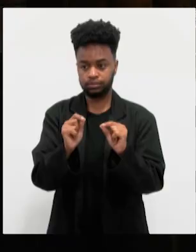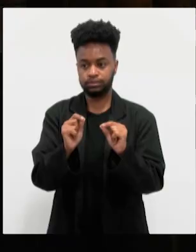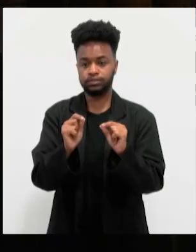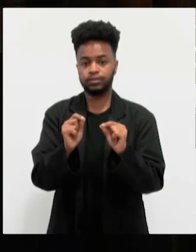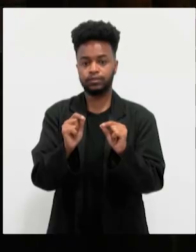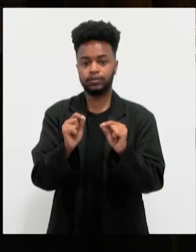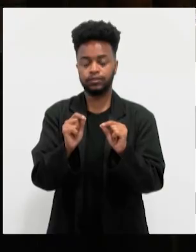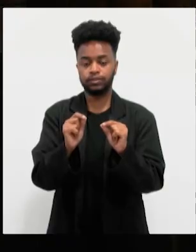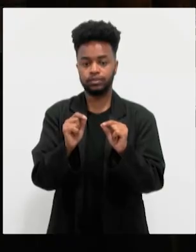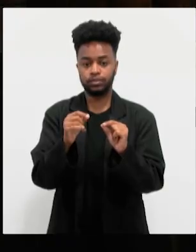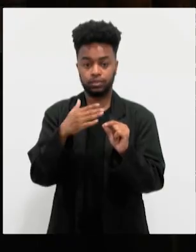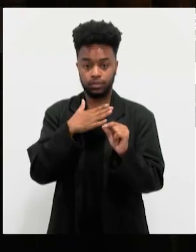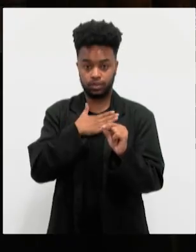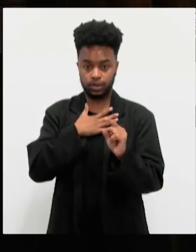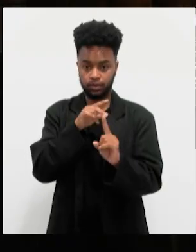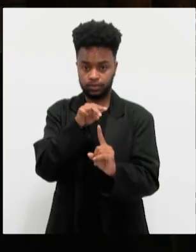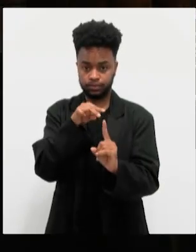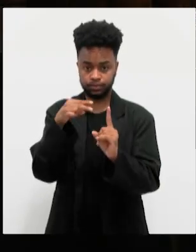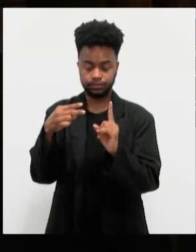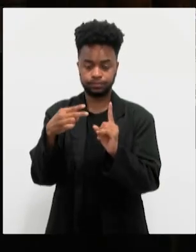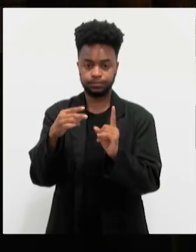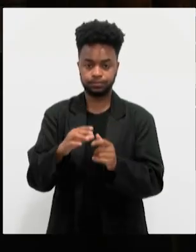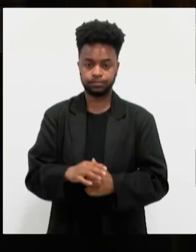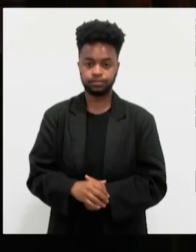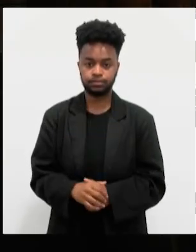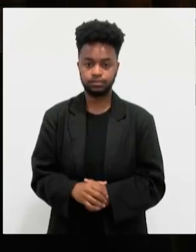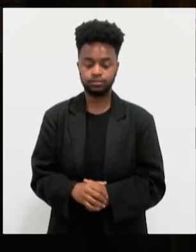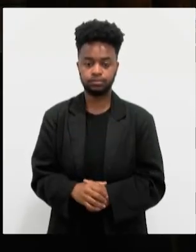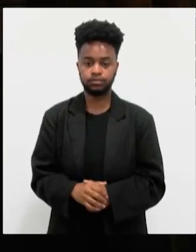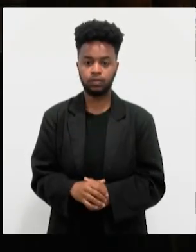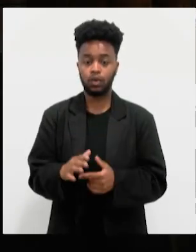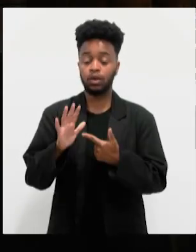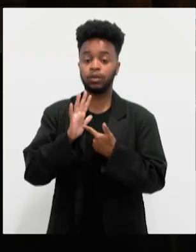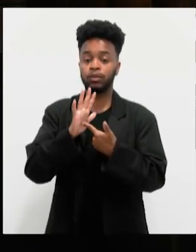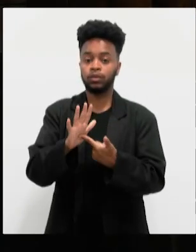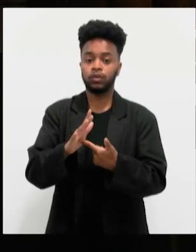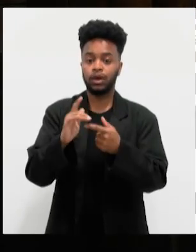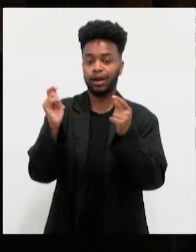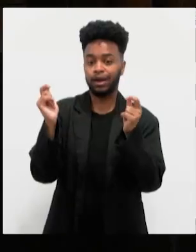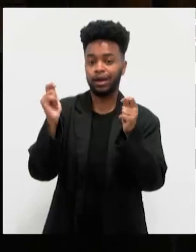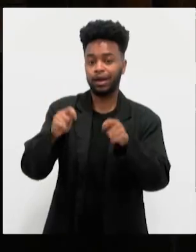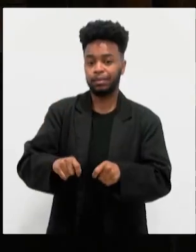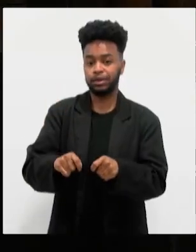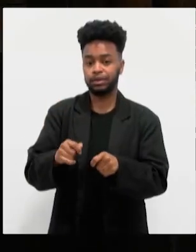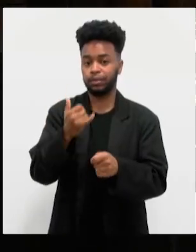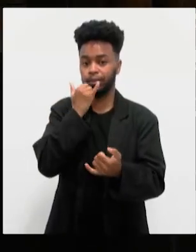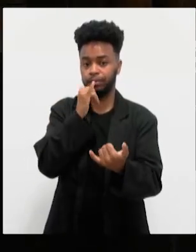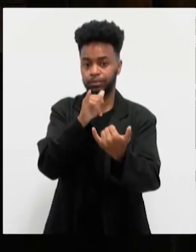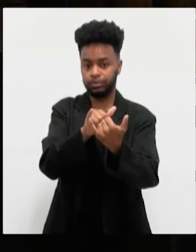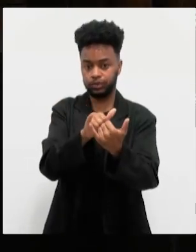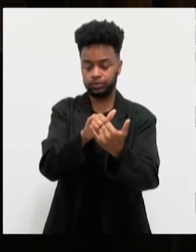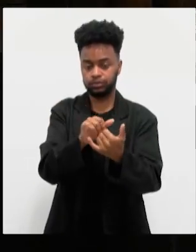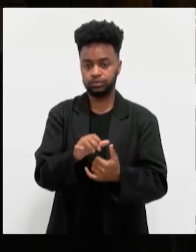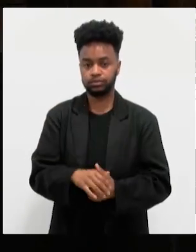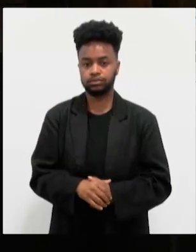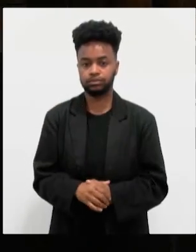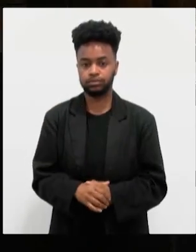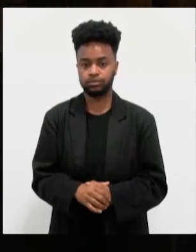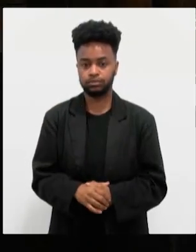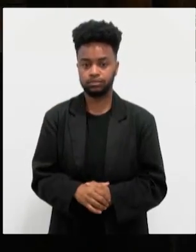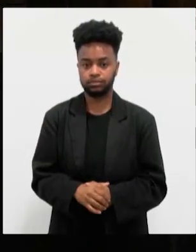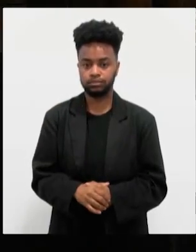pelo menos na minha consideração, foi a capacidade de perdoar